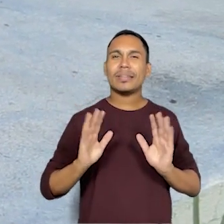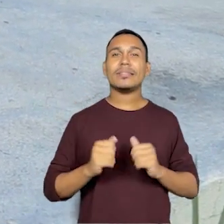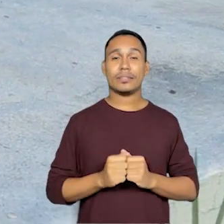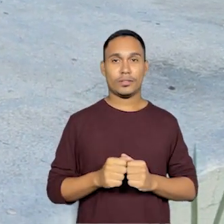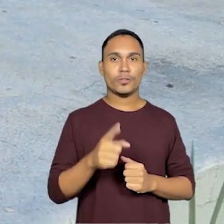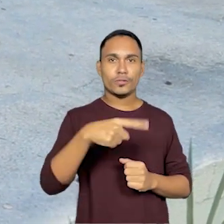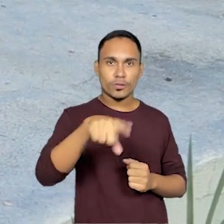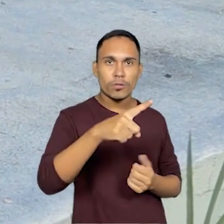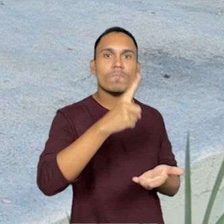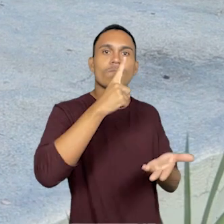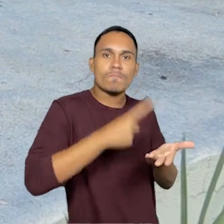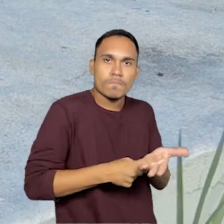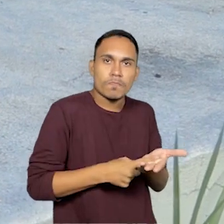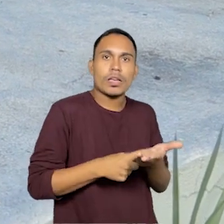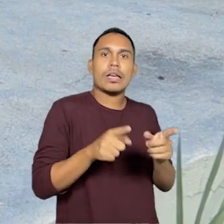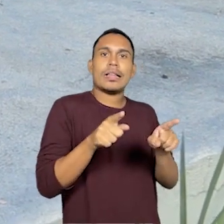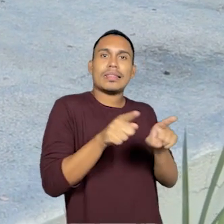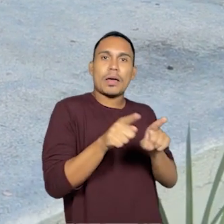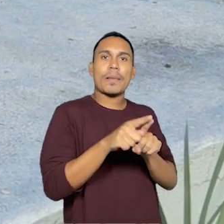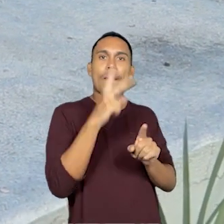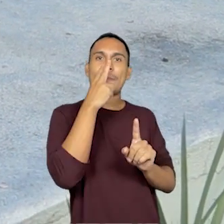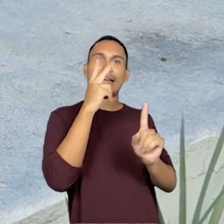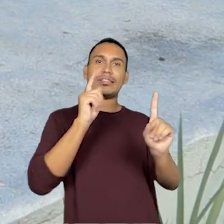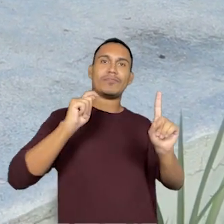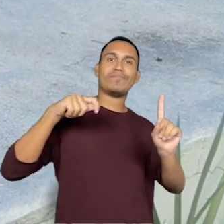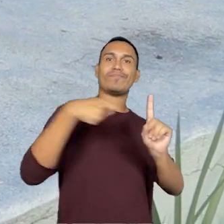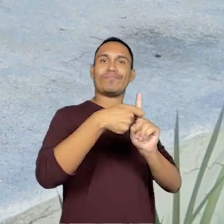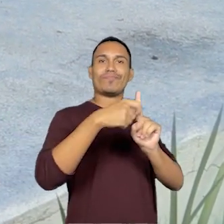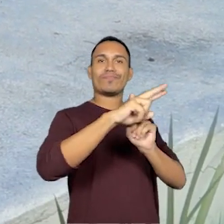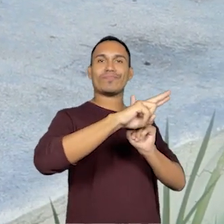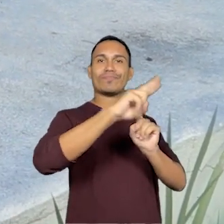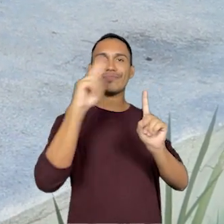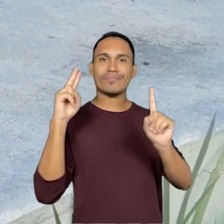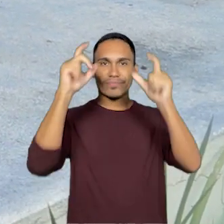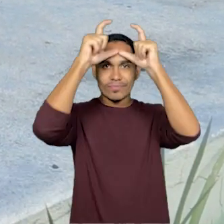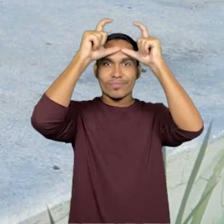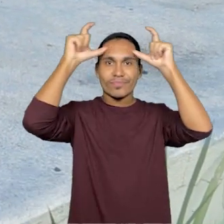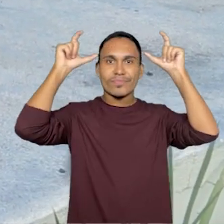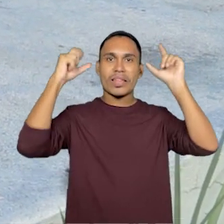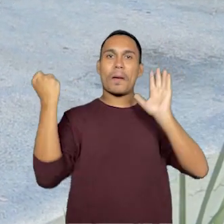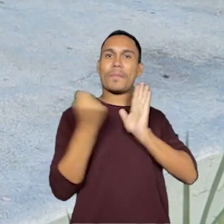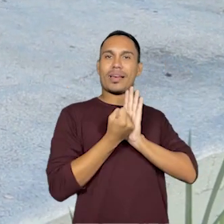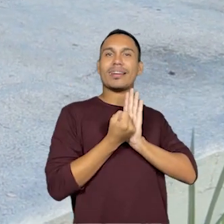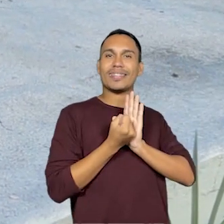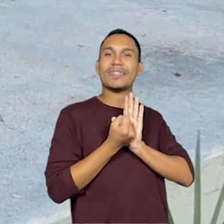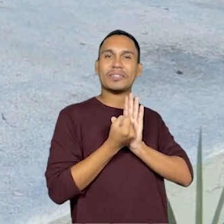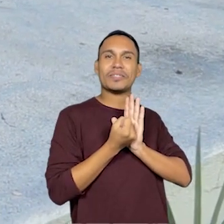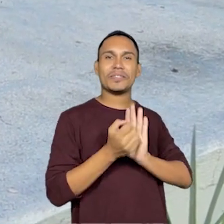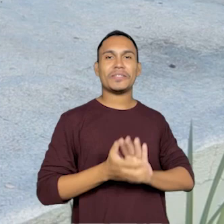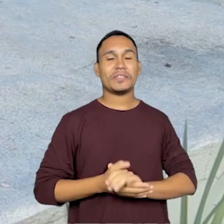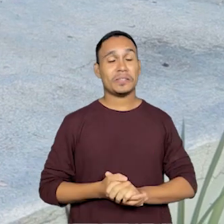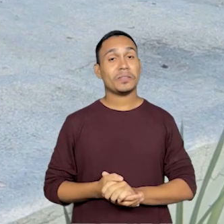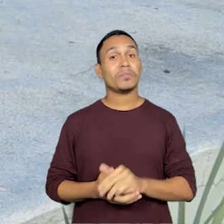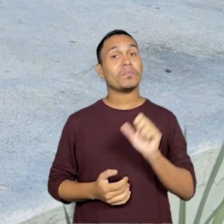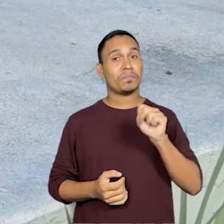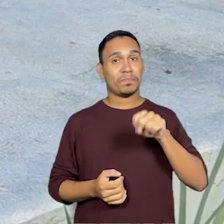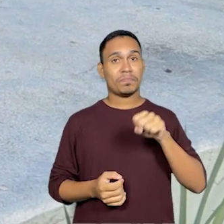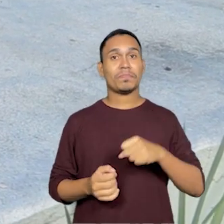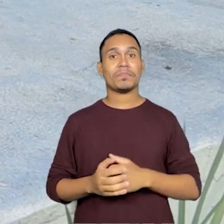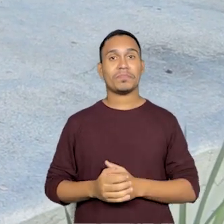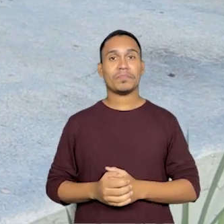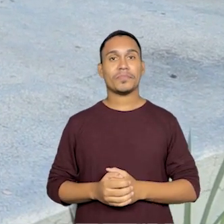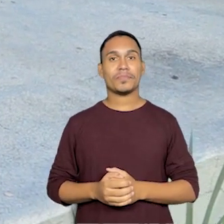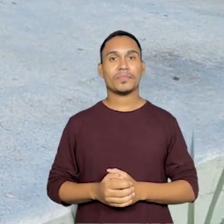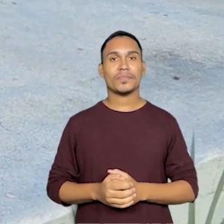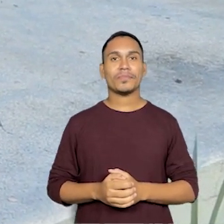esse compromisso também e aí virou como se fosse... Virou a nossa marca, né? Assim, aí virou uma certa dificuldade, porque